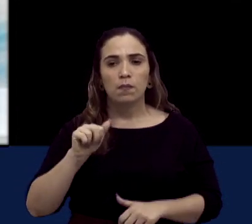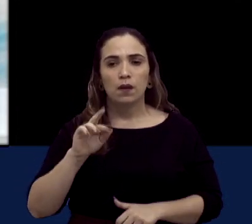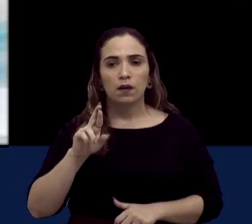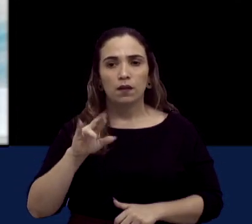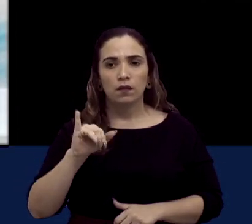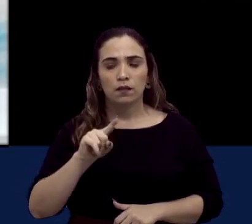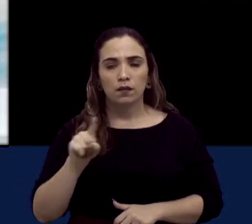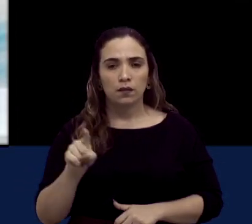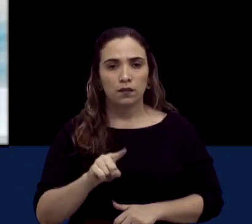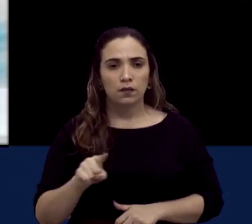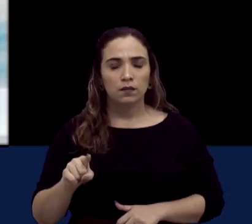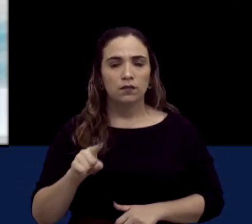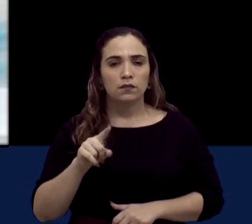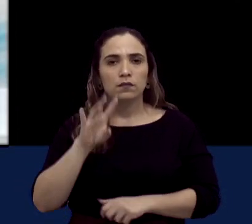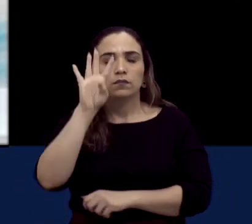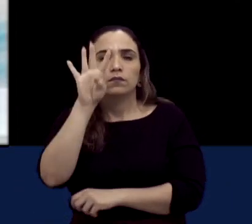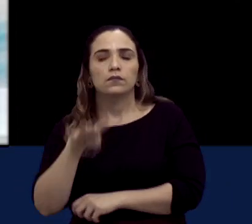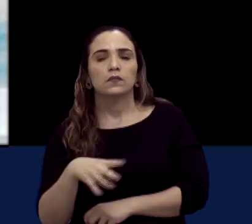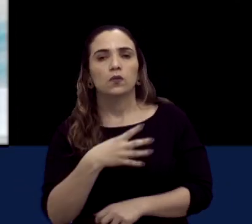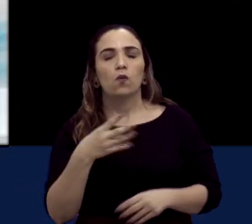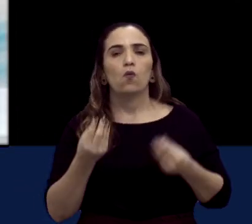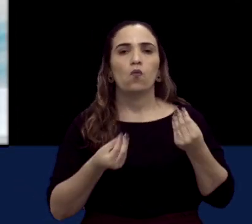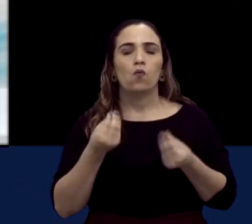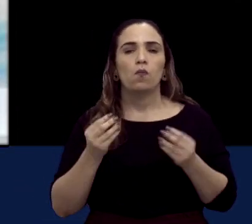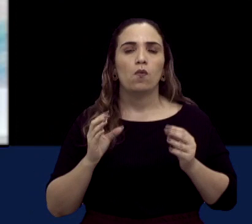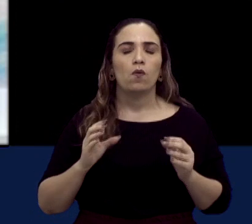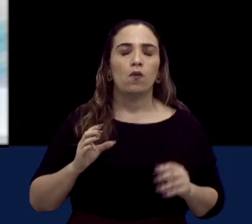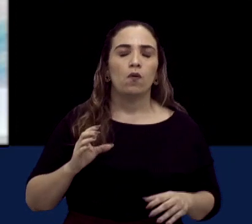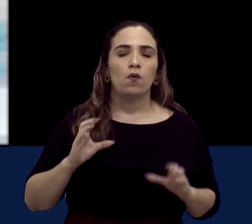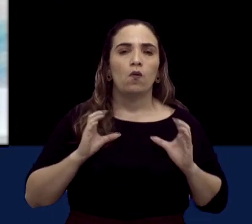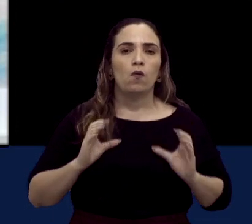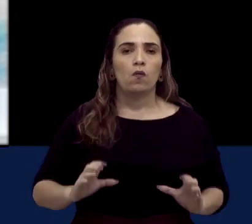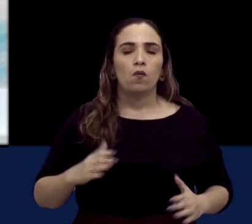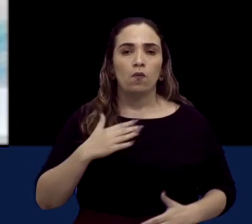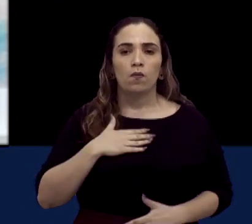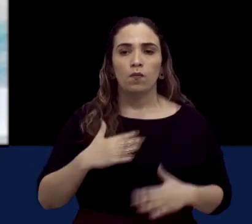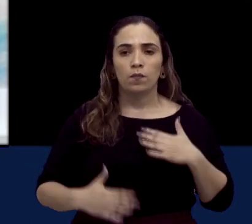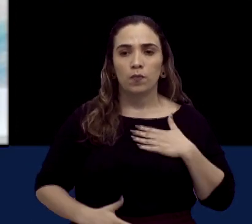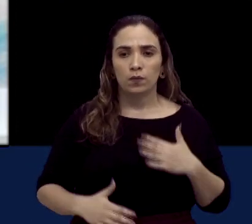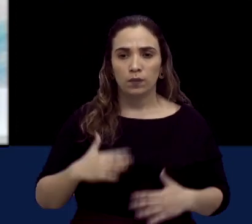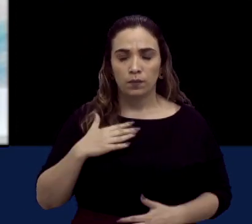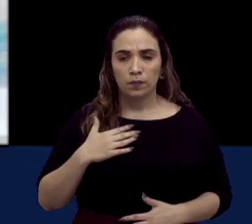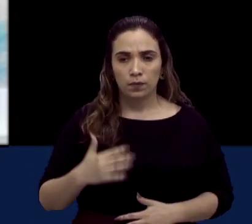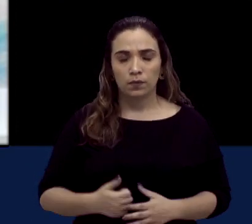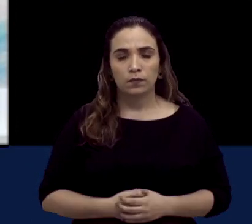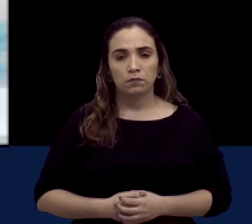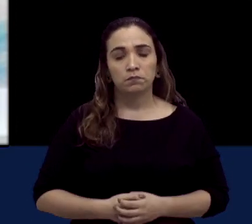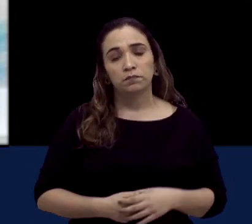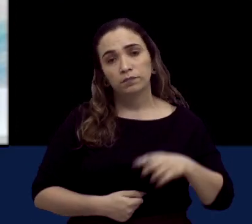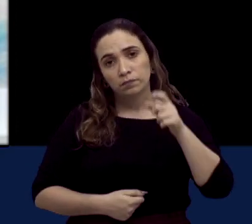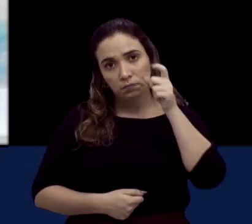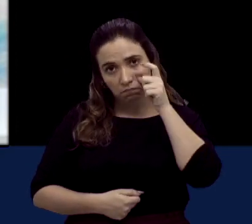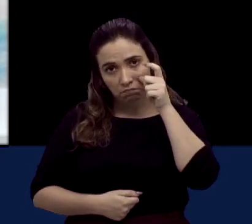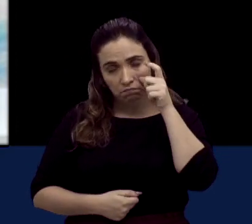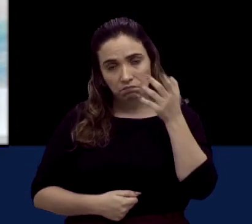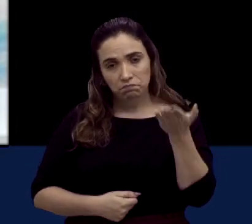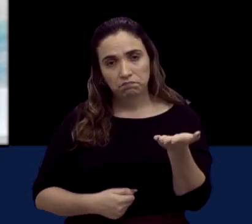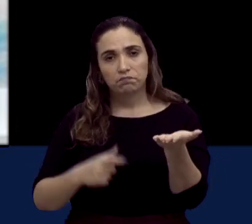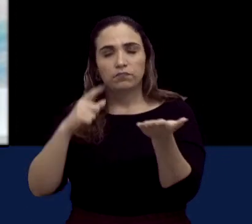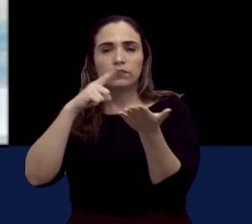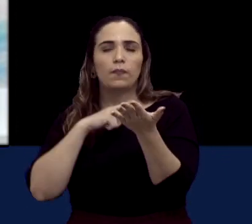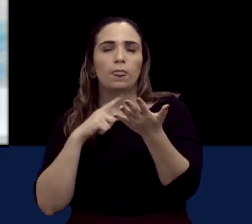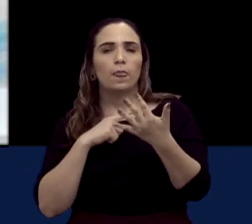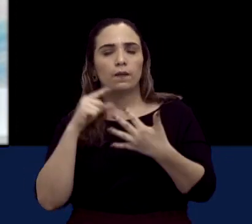com vocês de competências comportamentais, né? Onde eu acho bem interessante, dentre essas